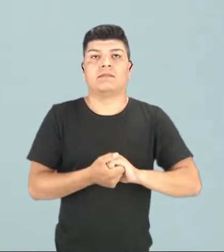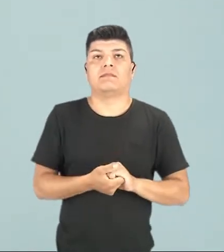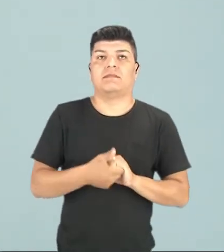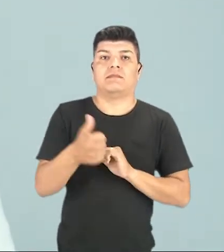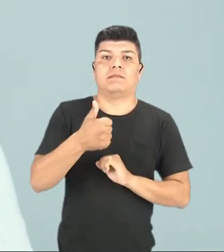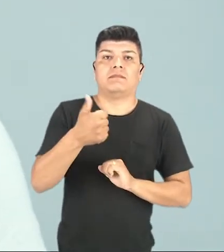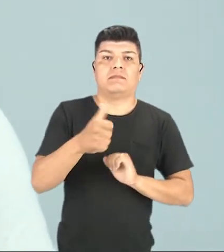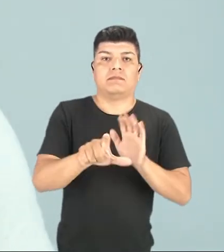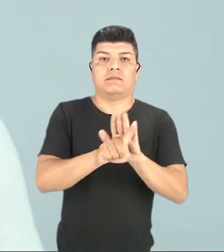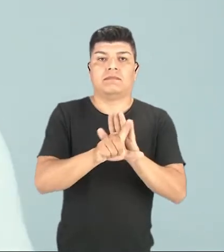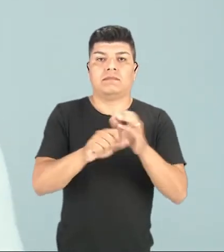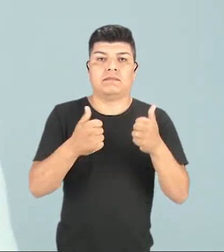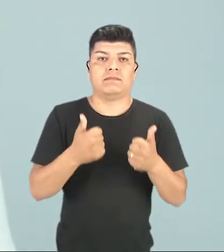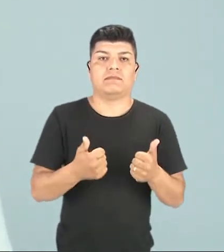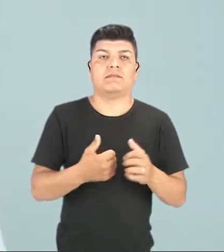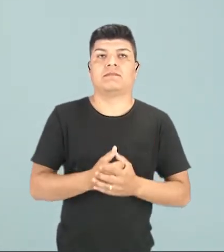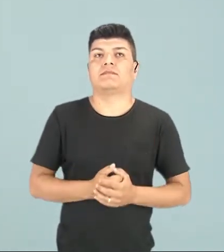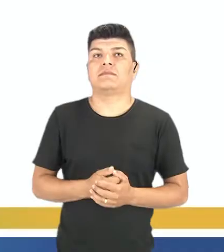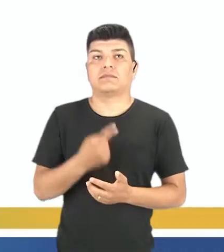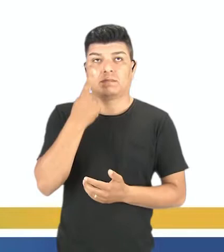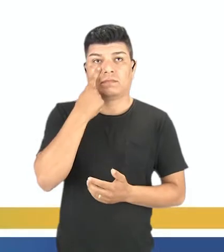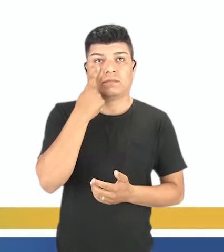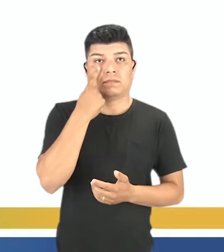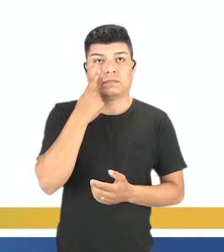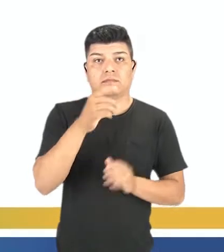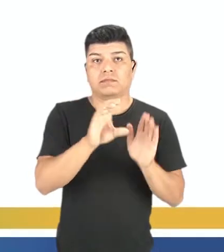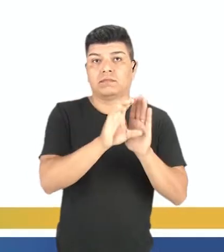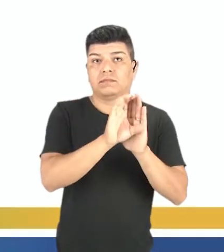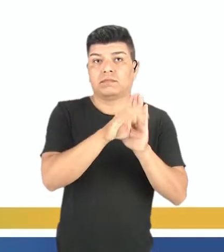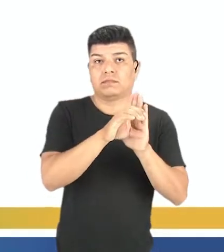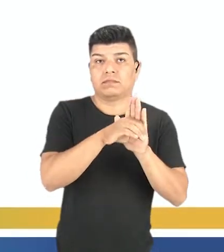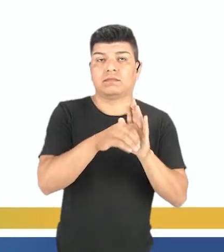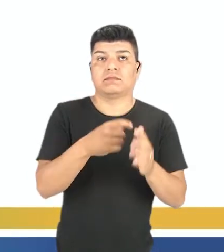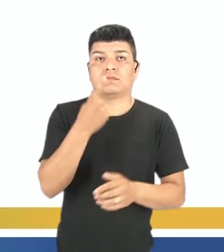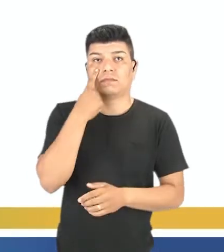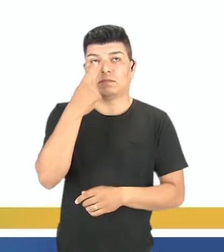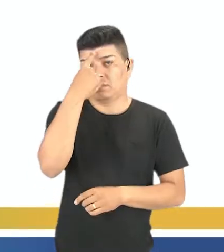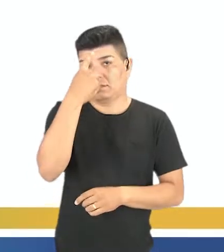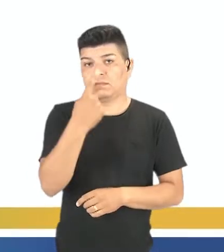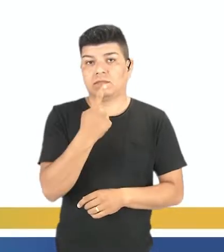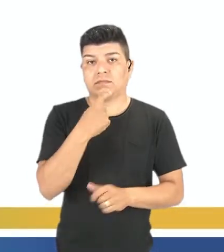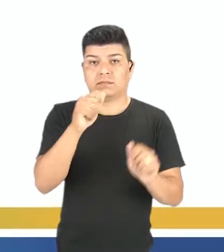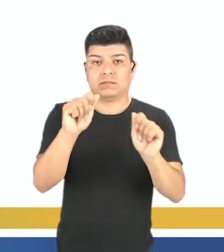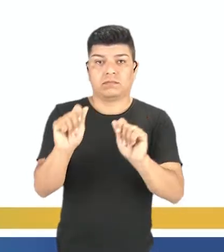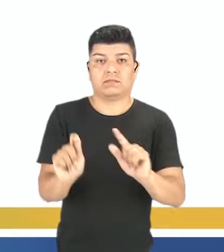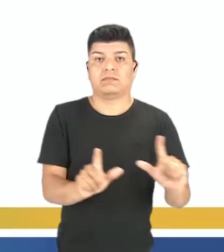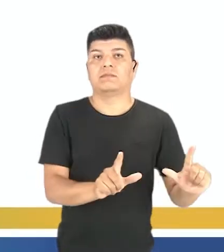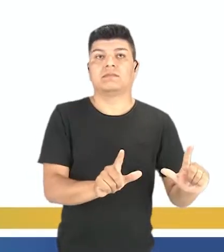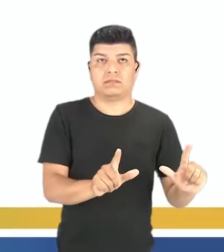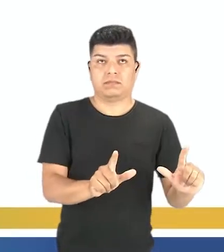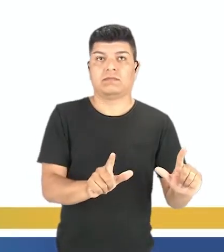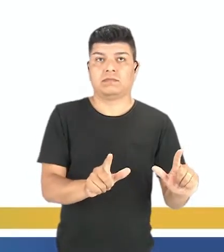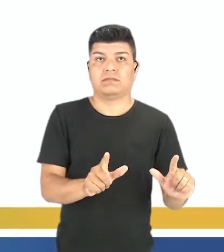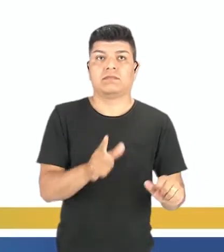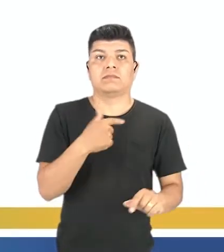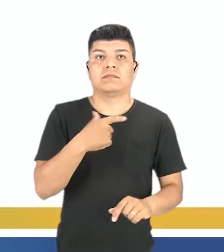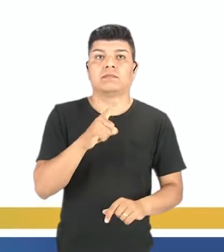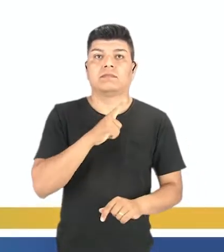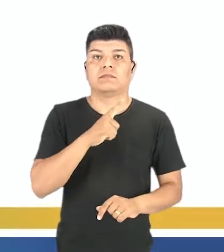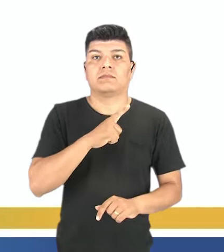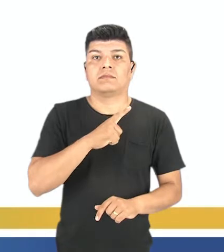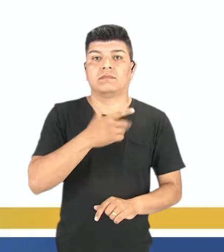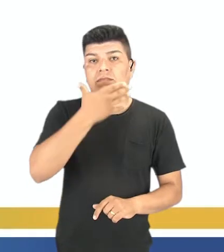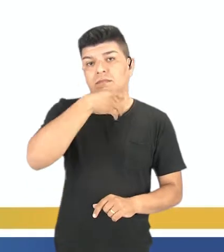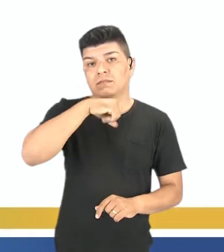ao nosso conteúdo. Então veja na imagem aí, a gente tem um pai, o sexo masculino, e a mãe, o sexo